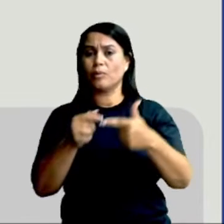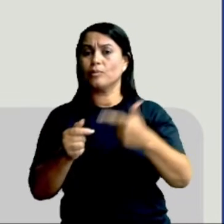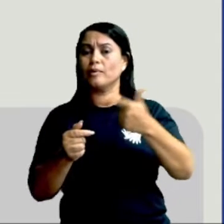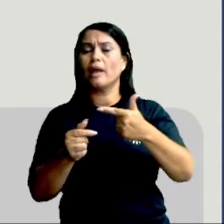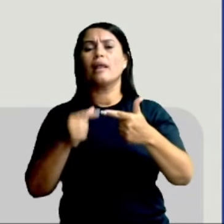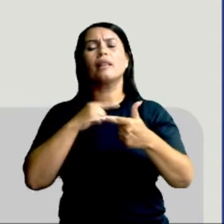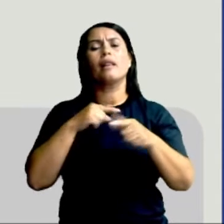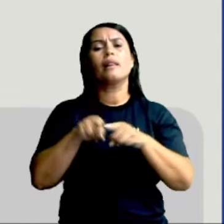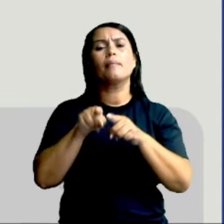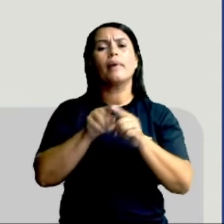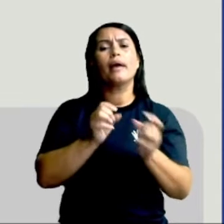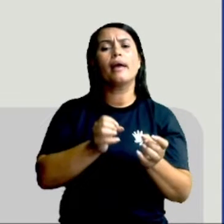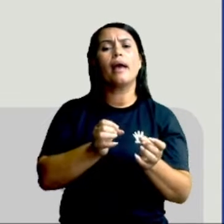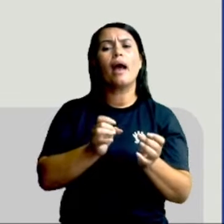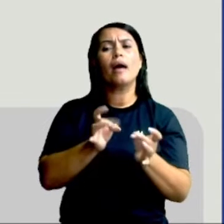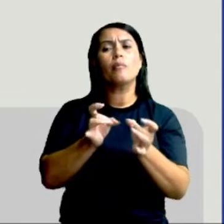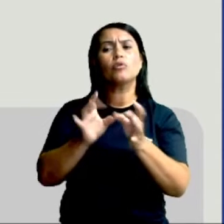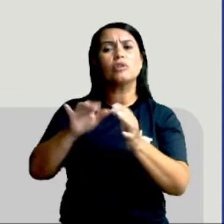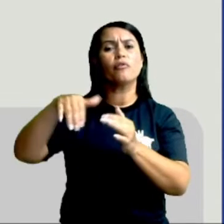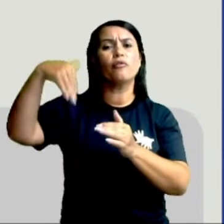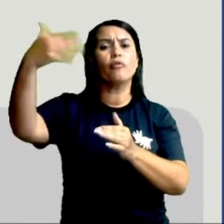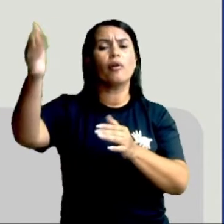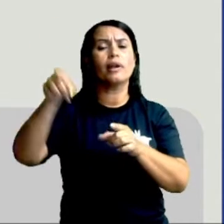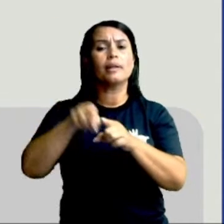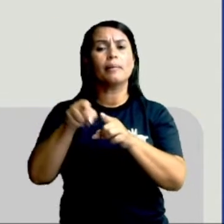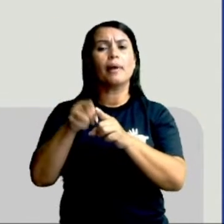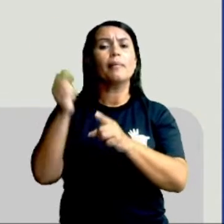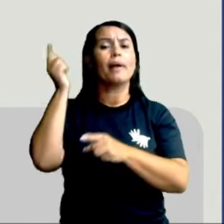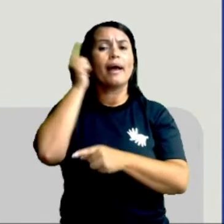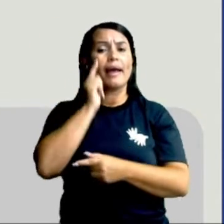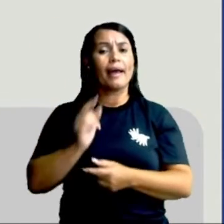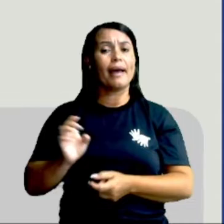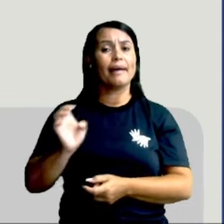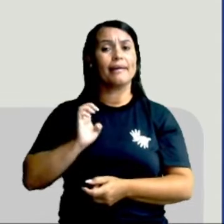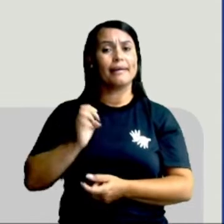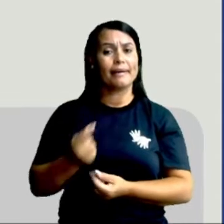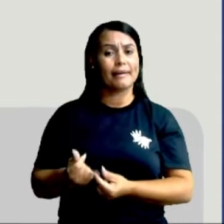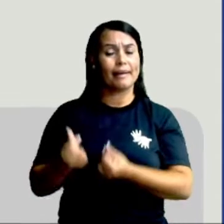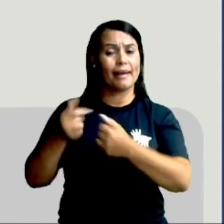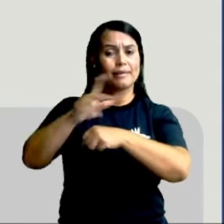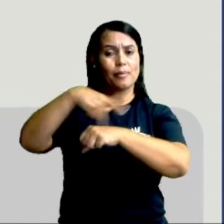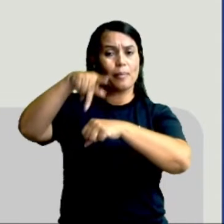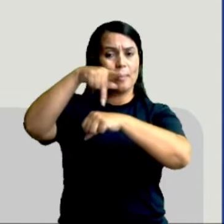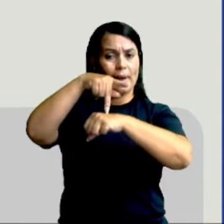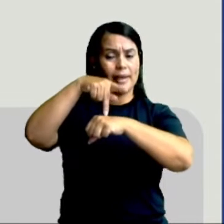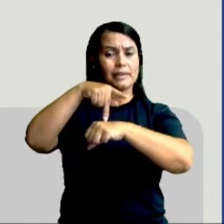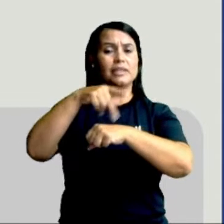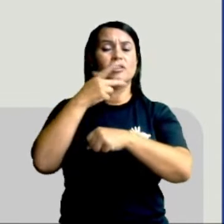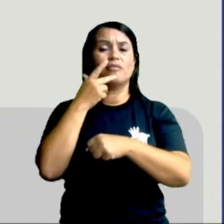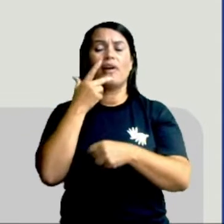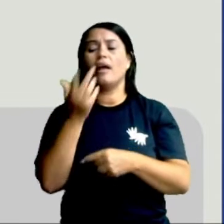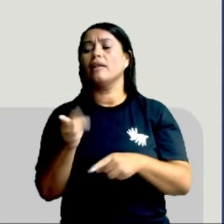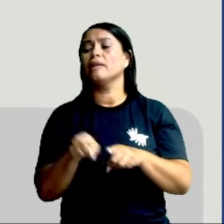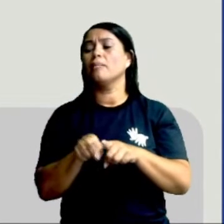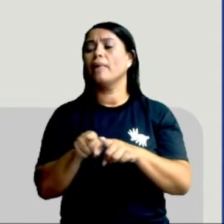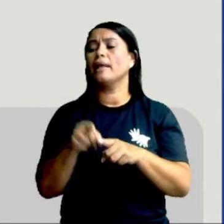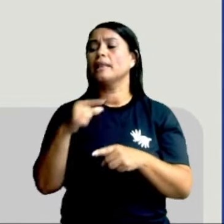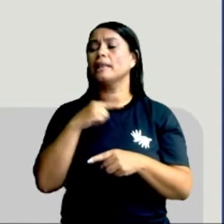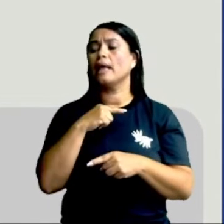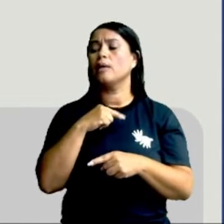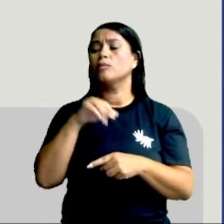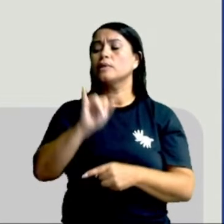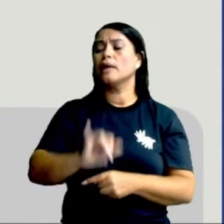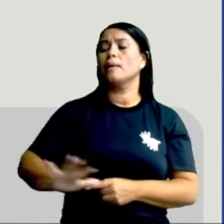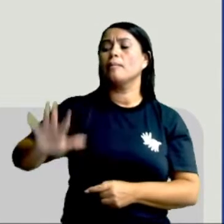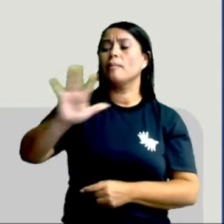desses produtos também gera riqueza para as indústrias desses países, né, dos países que a gente cita. Então, temos aqui